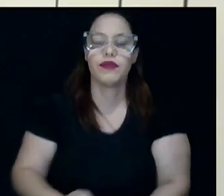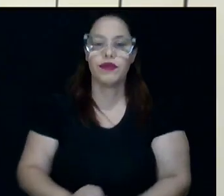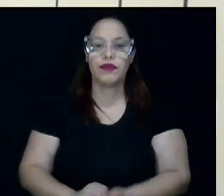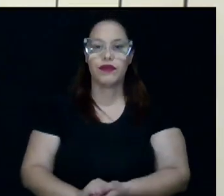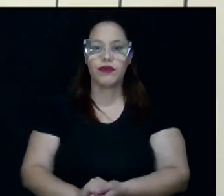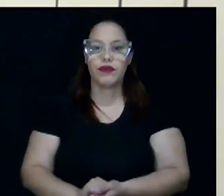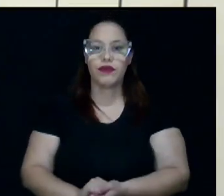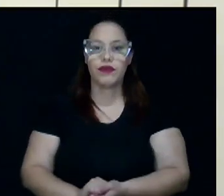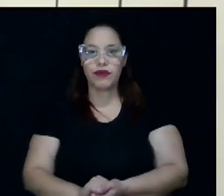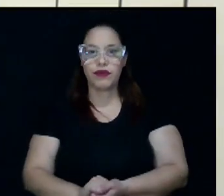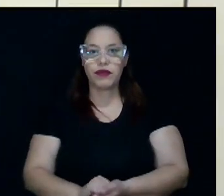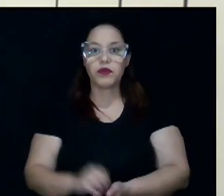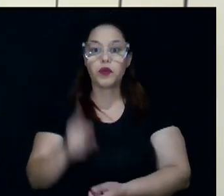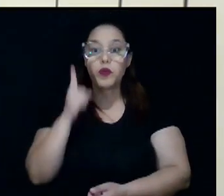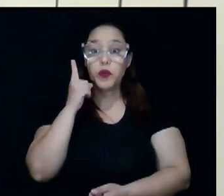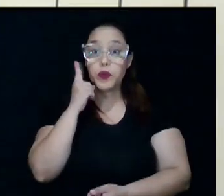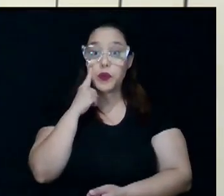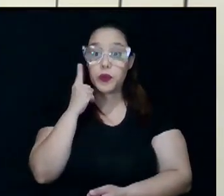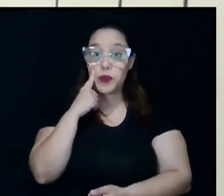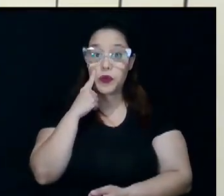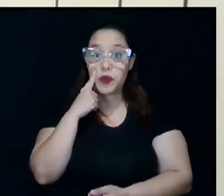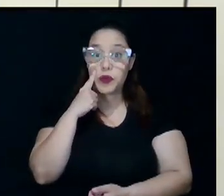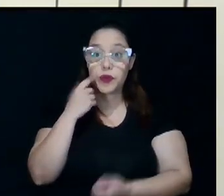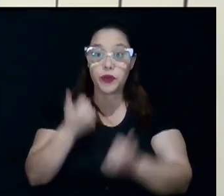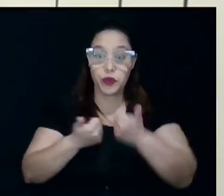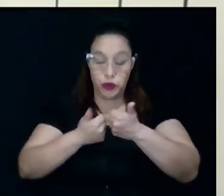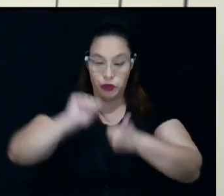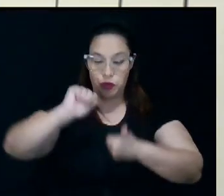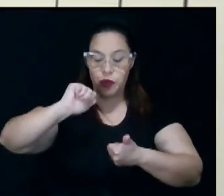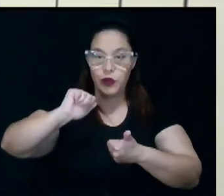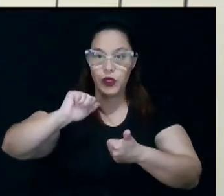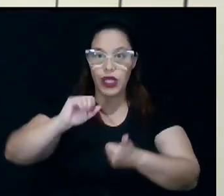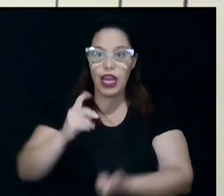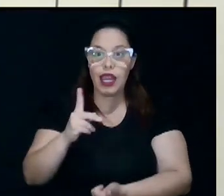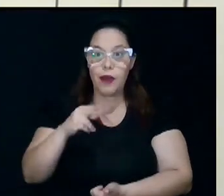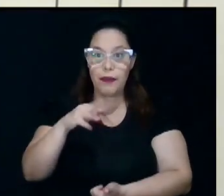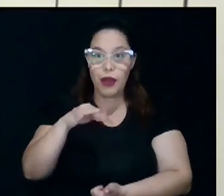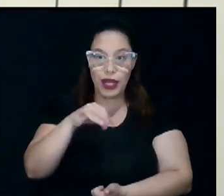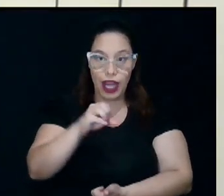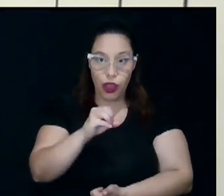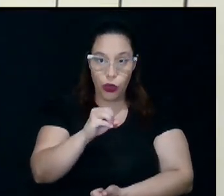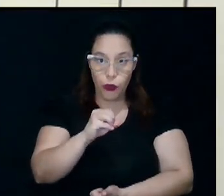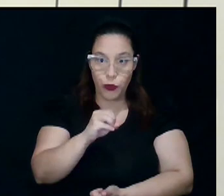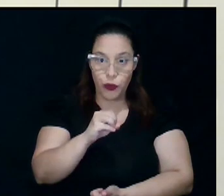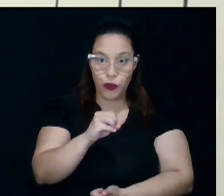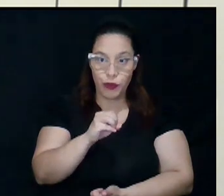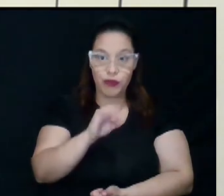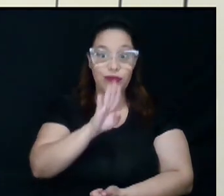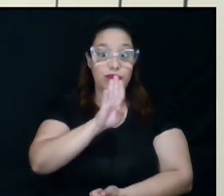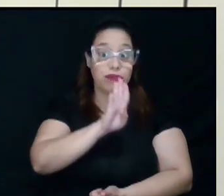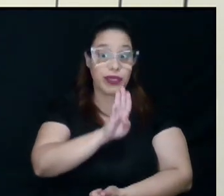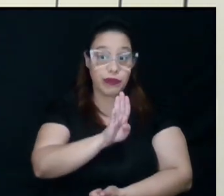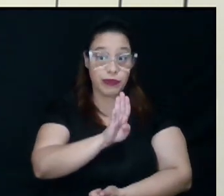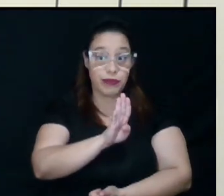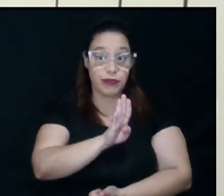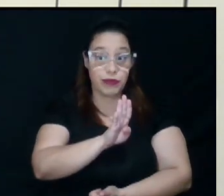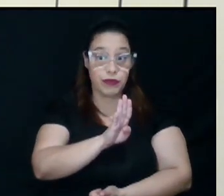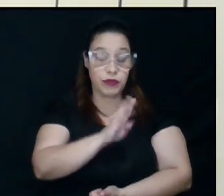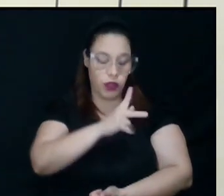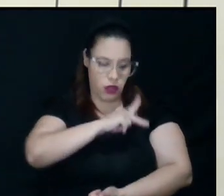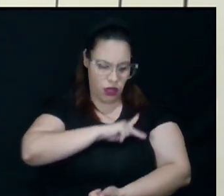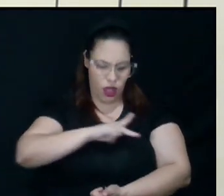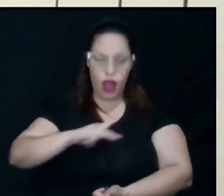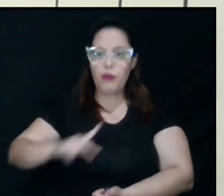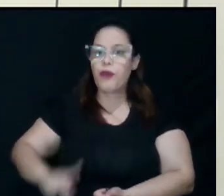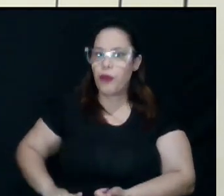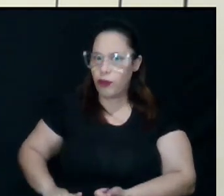Vamos balançar as redes do Campeonato Brasileiro da Série B, porque ontem, no domingão, a Ponte Preta recebeu o Avaí